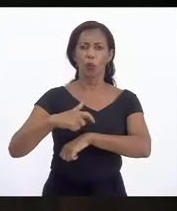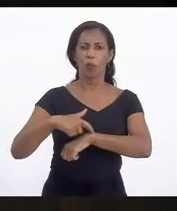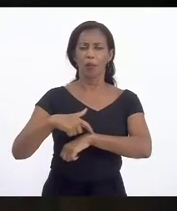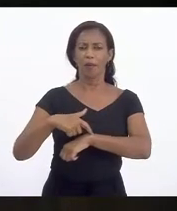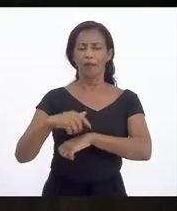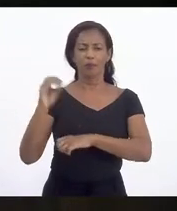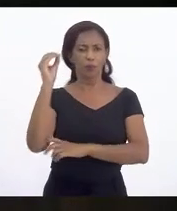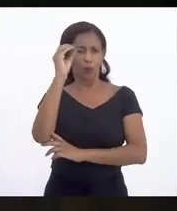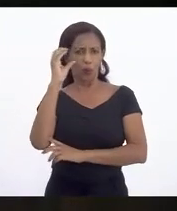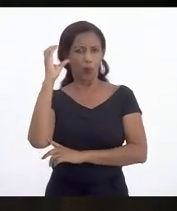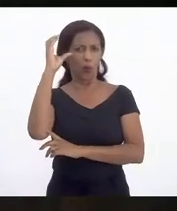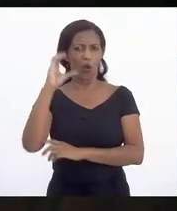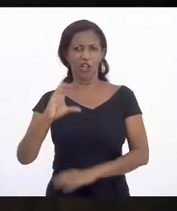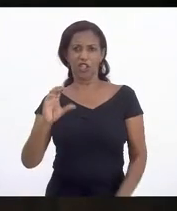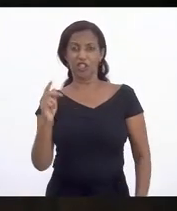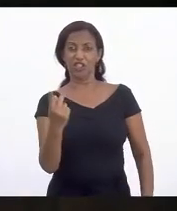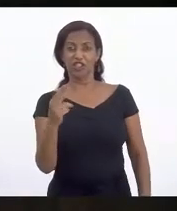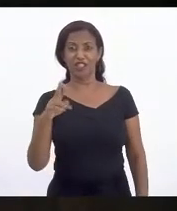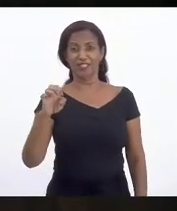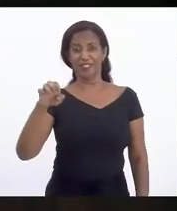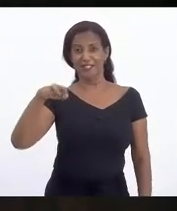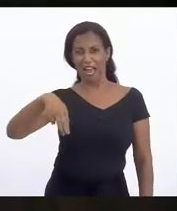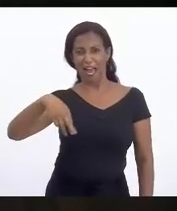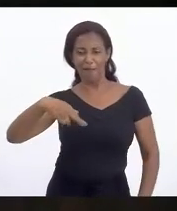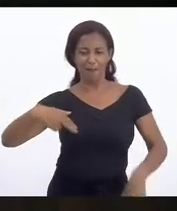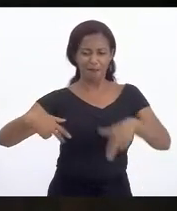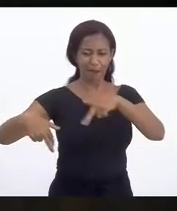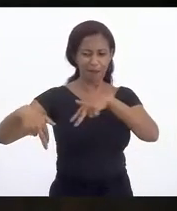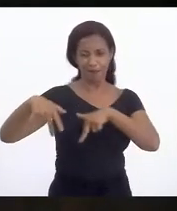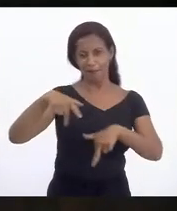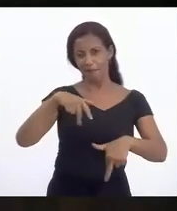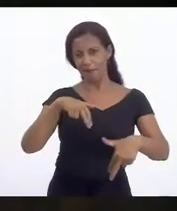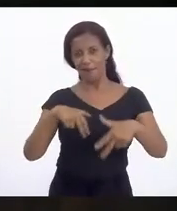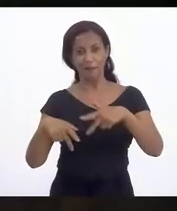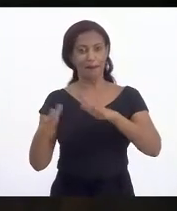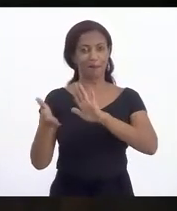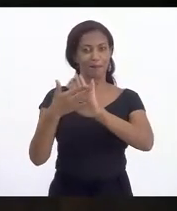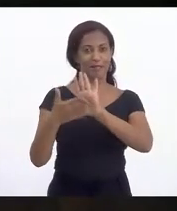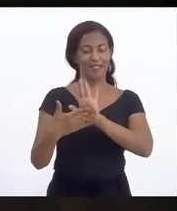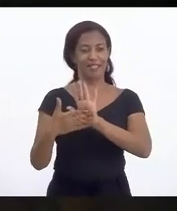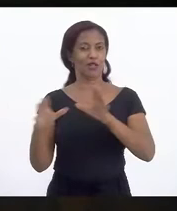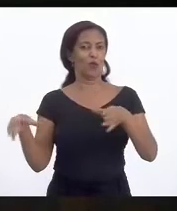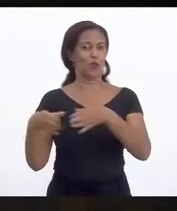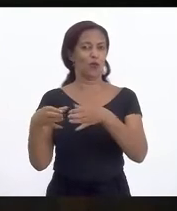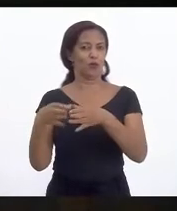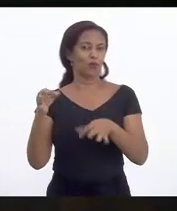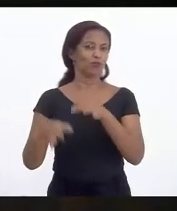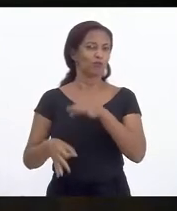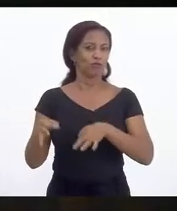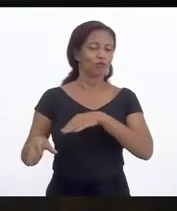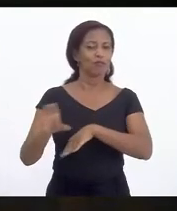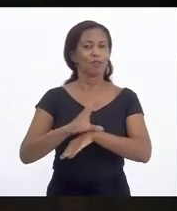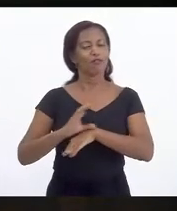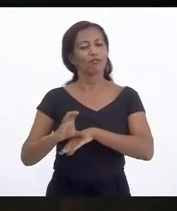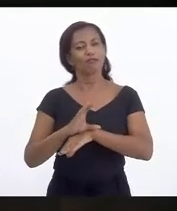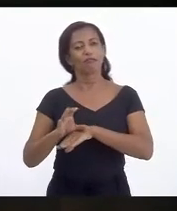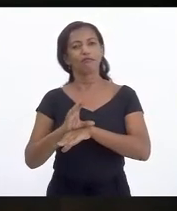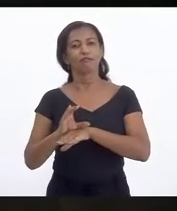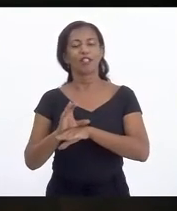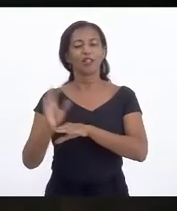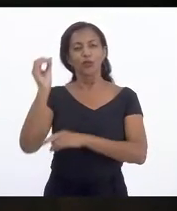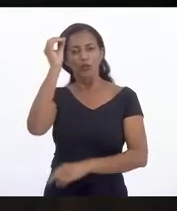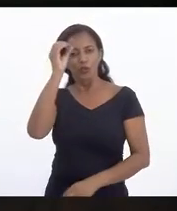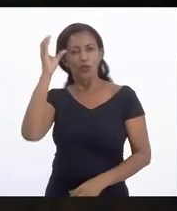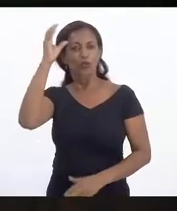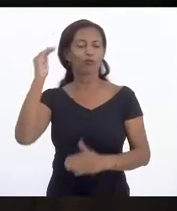Charme, Lei Corello e da Outras Providências. Pareceres das comissões de Constituição e Justiça pela constitucionalidade e de